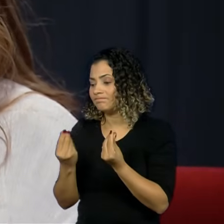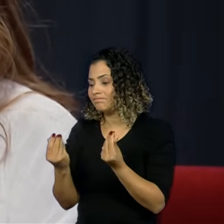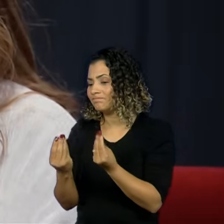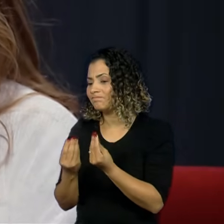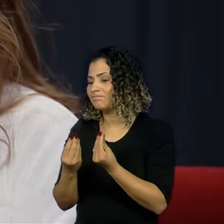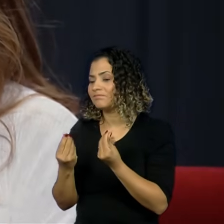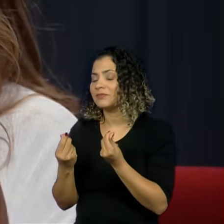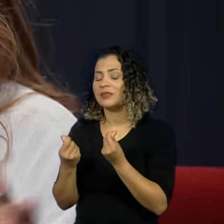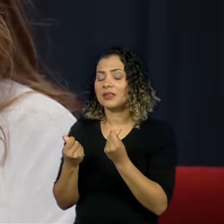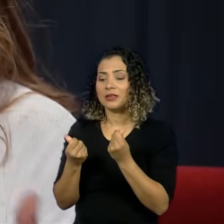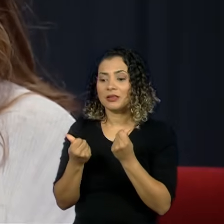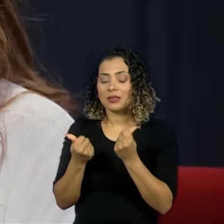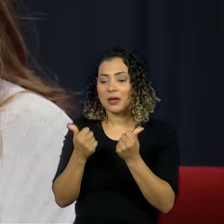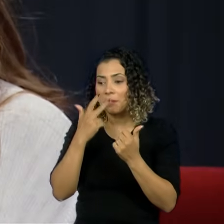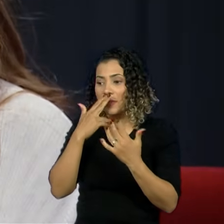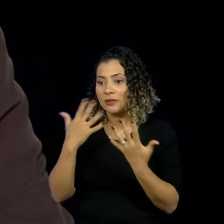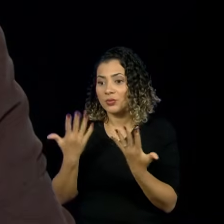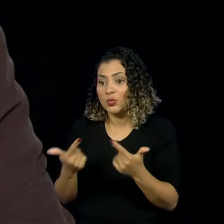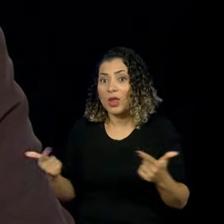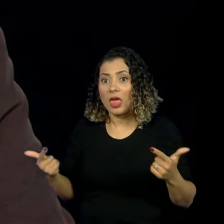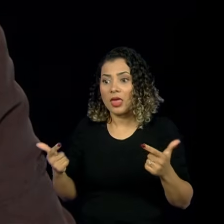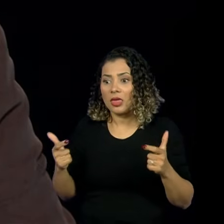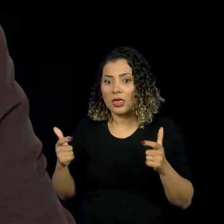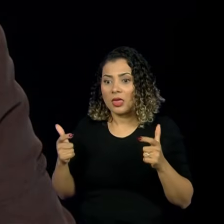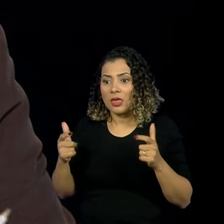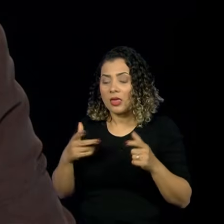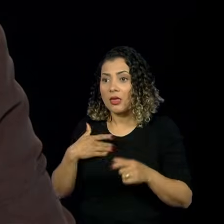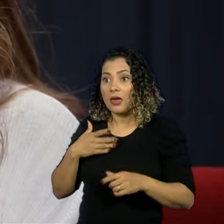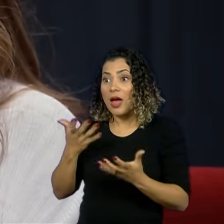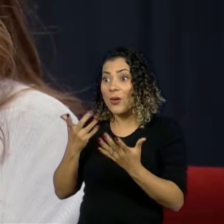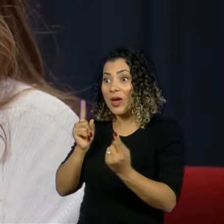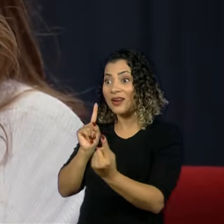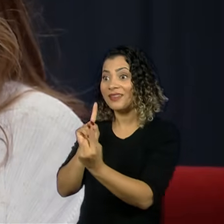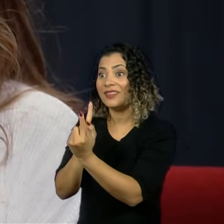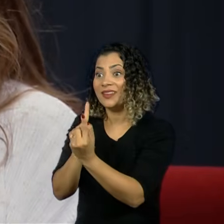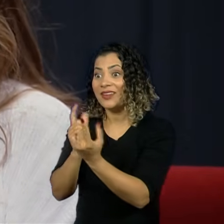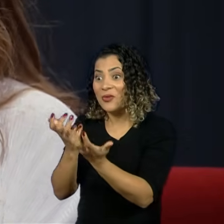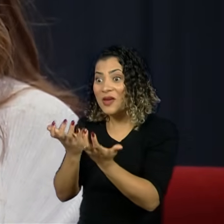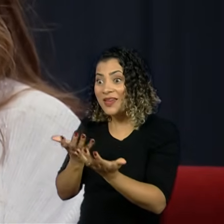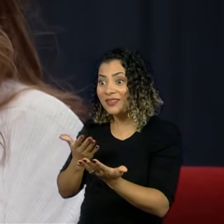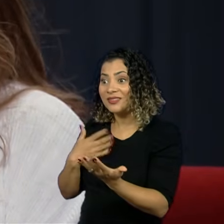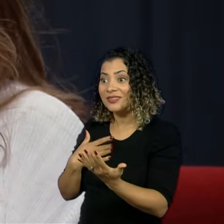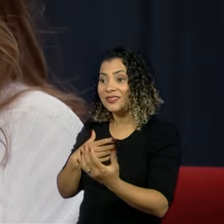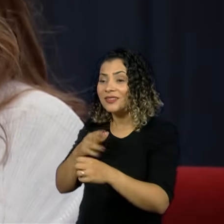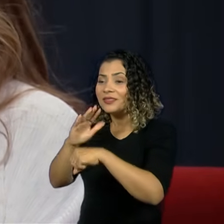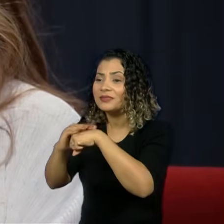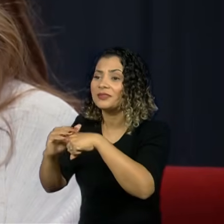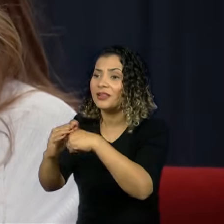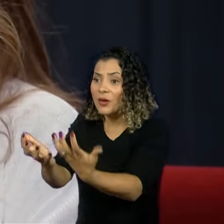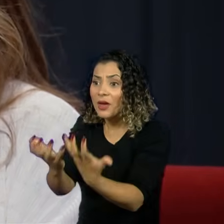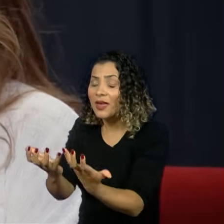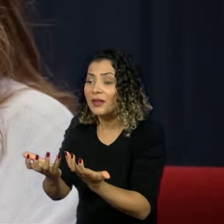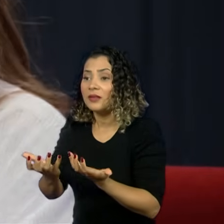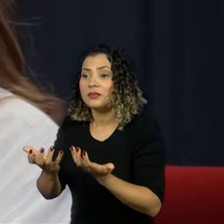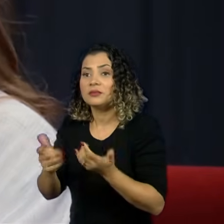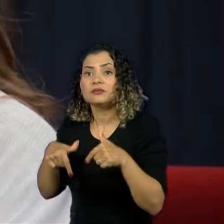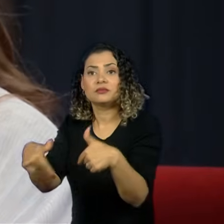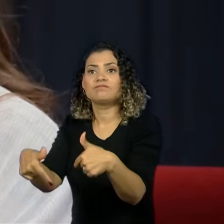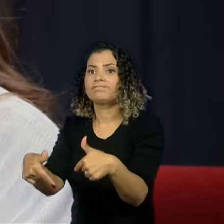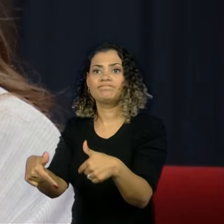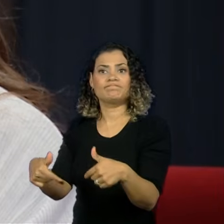mais chão para você pisar, para ir na direção da pessoa, ou ir no conforto dela, ou ir no auxílio